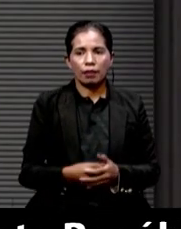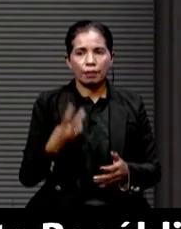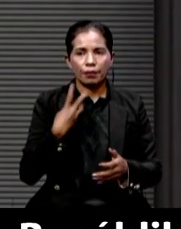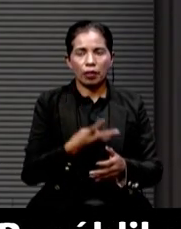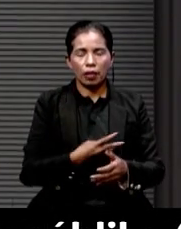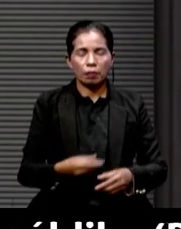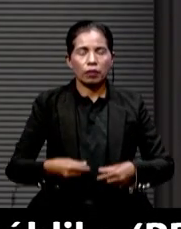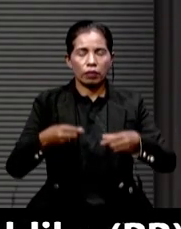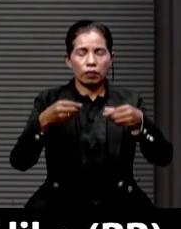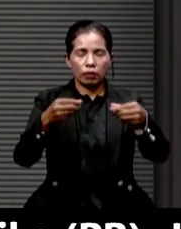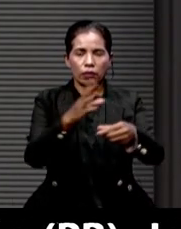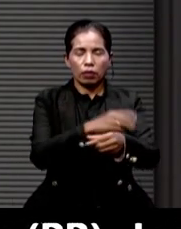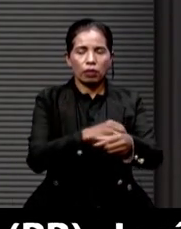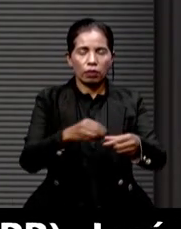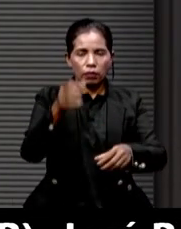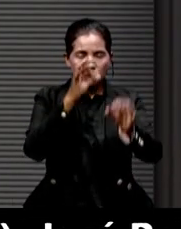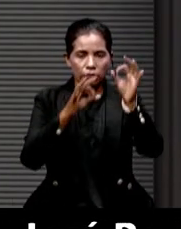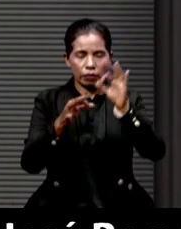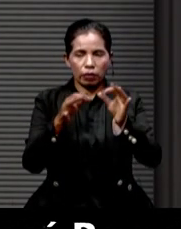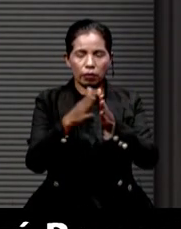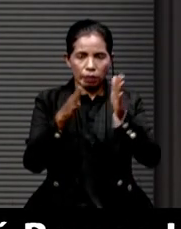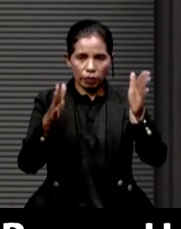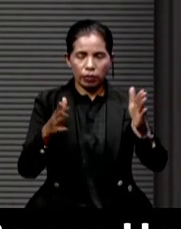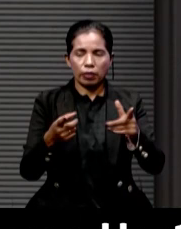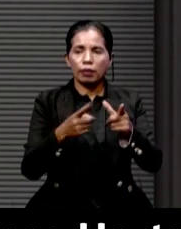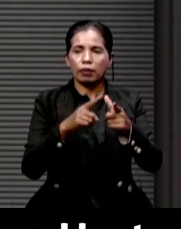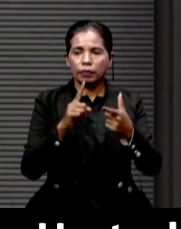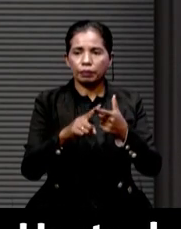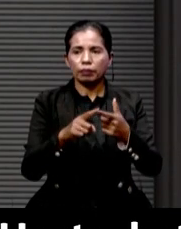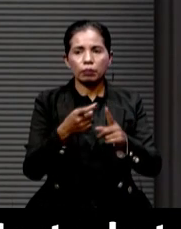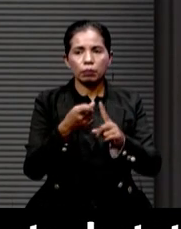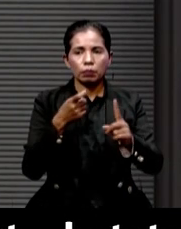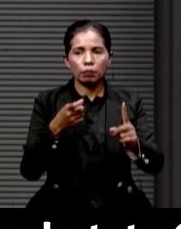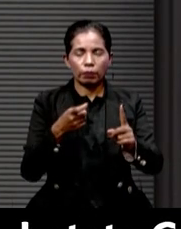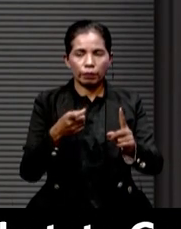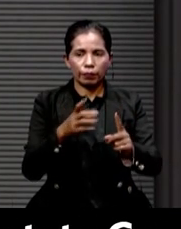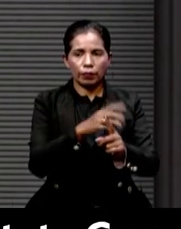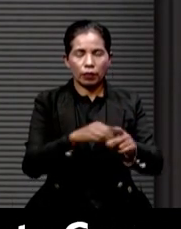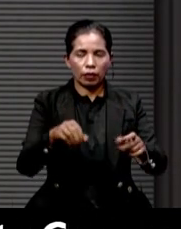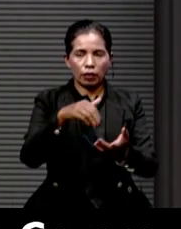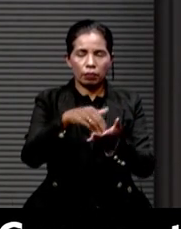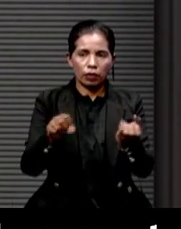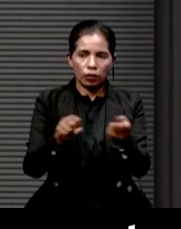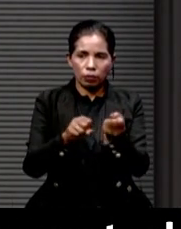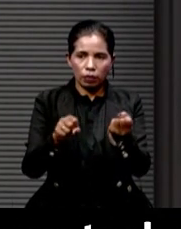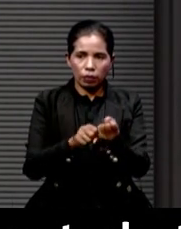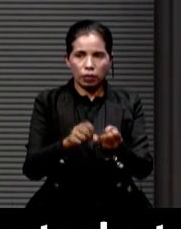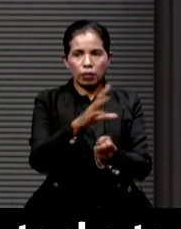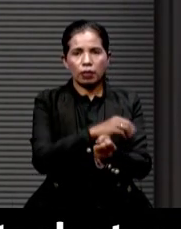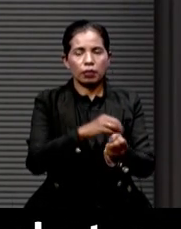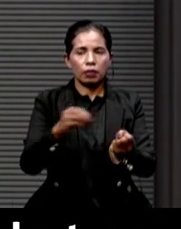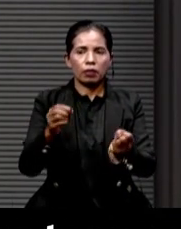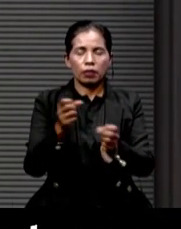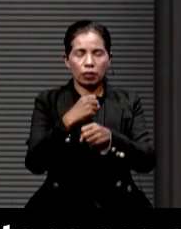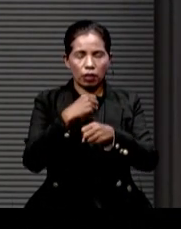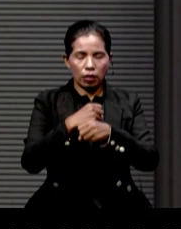yang besar agar rakyat ini bisa belajar sebaik mungkin, lulus dan kemudian berkontribusi untuk kemajuan pembangunan di